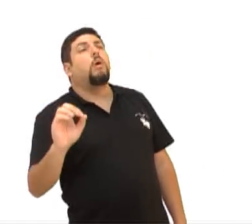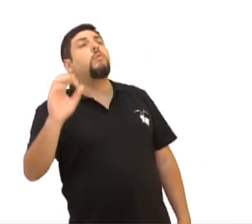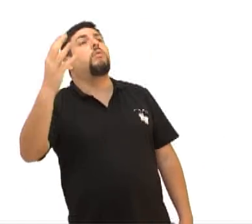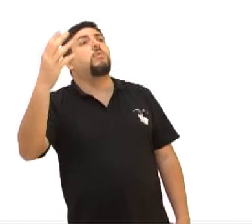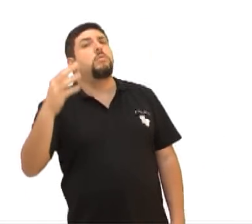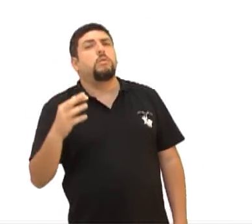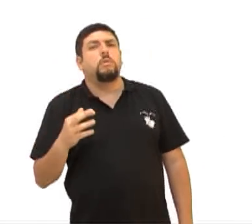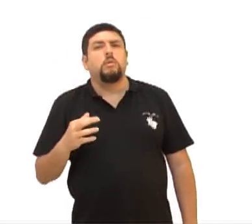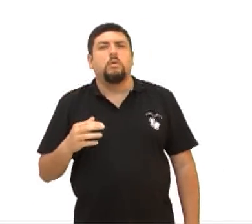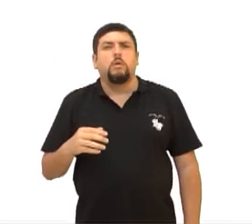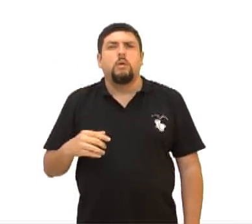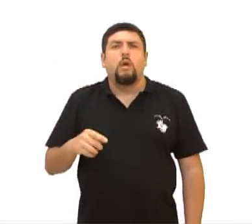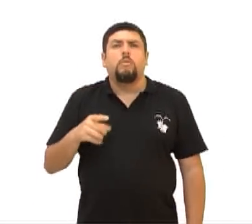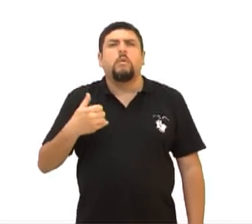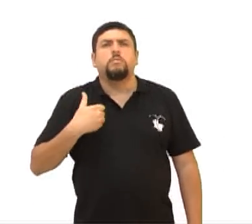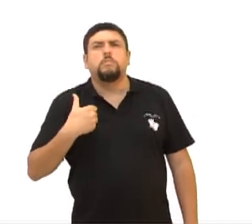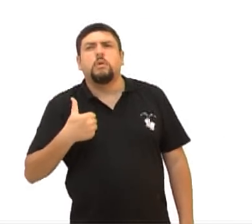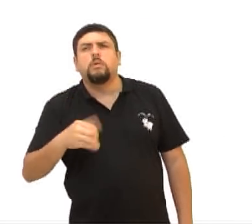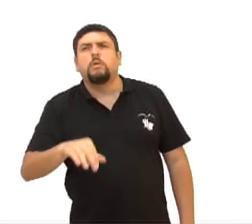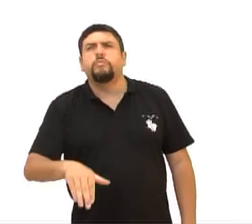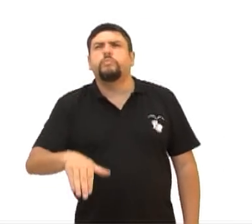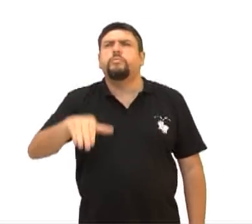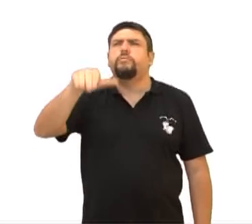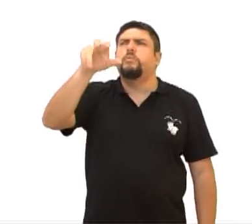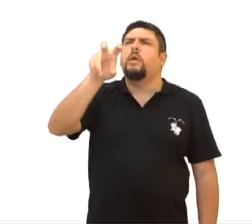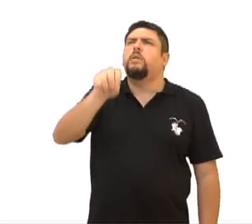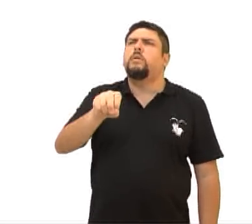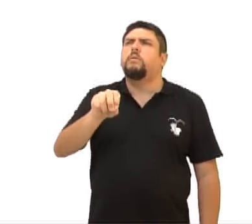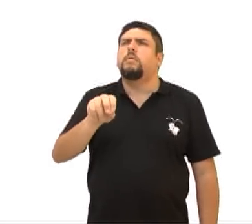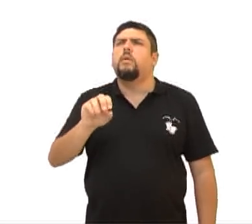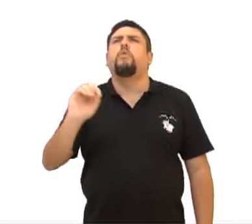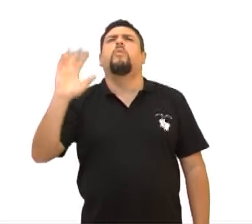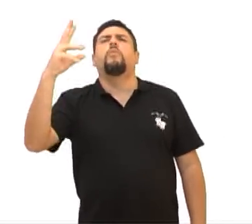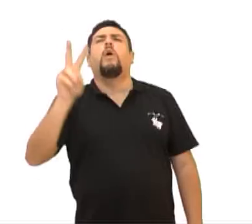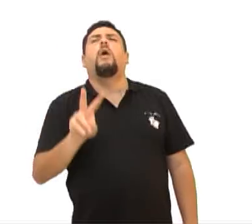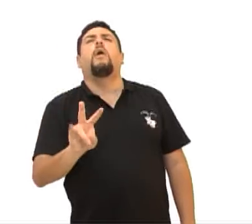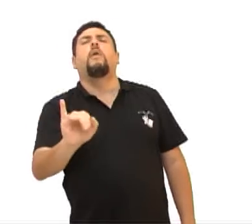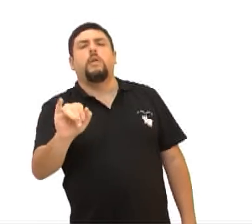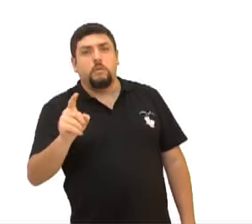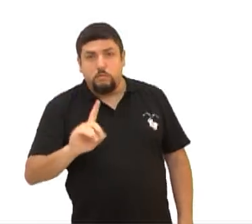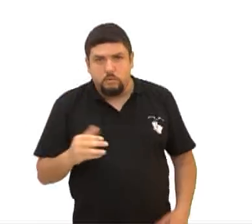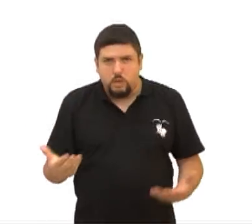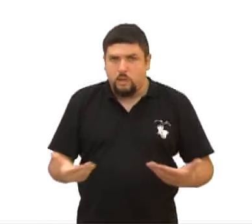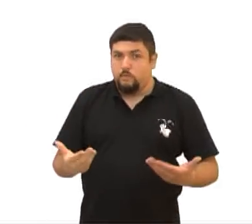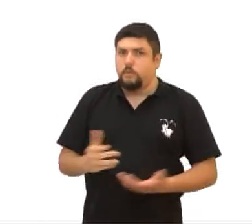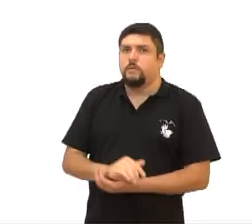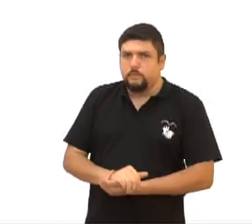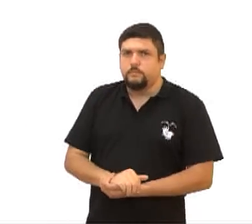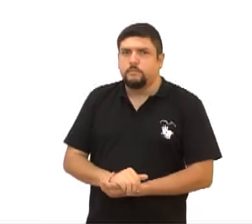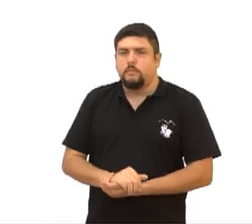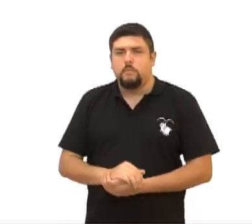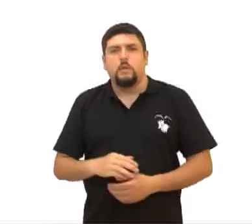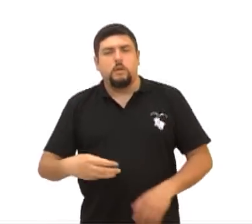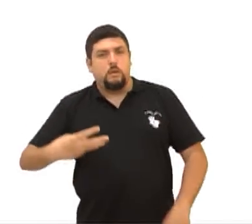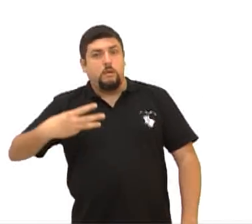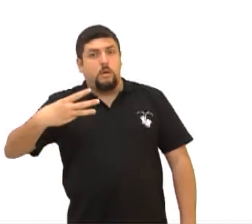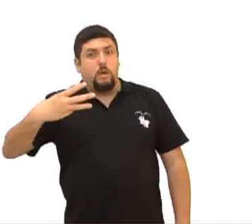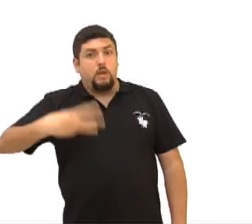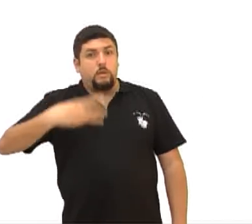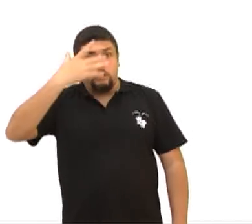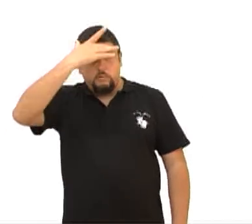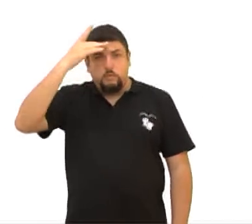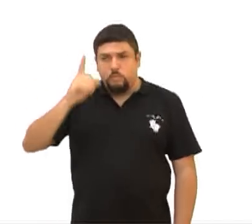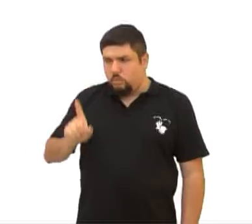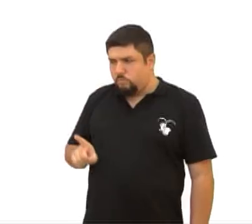está com 10 anos vai ter 50. Não, é agora, nesse momento. Já o uso da terceira pessoa